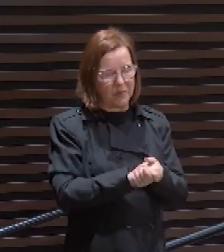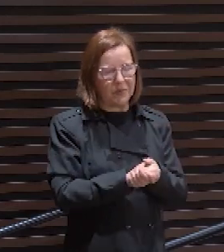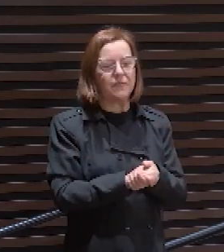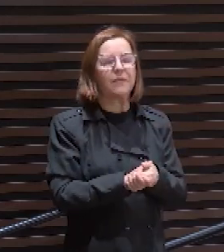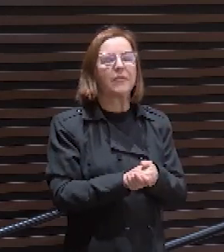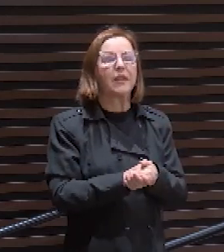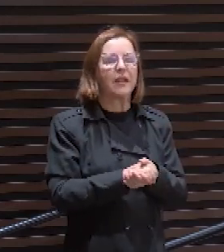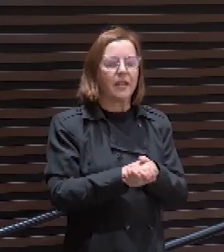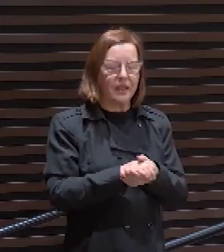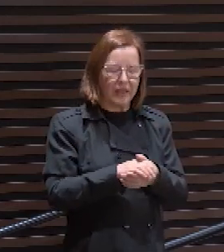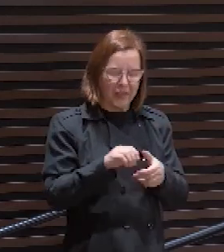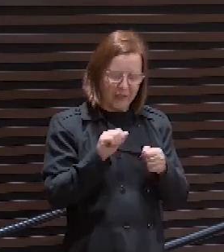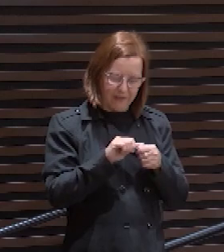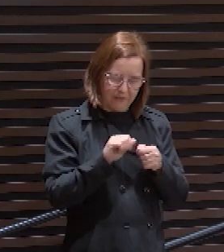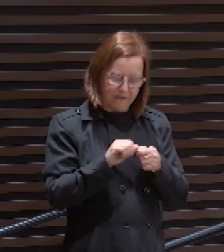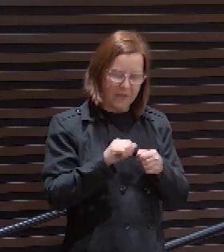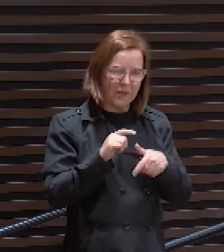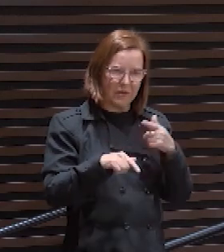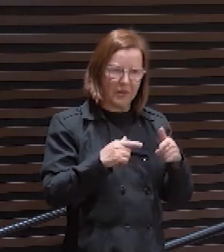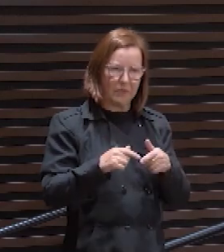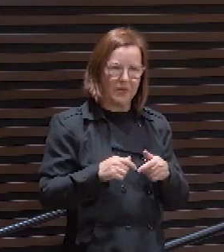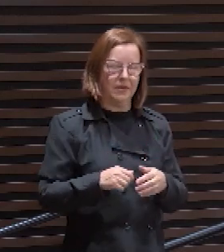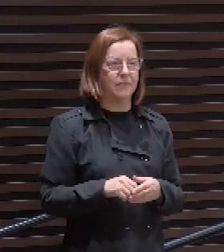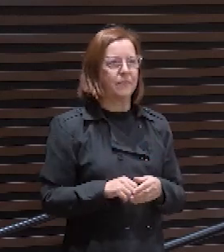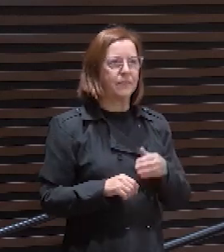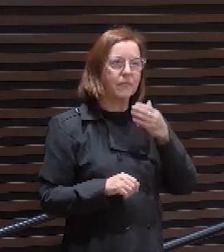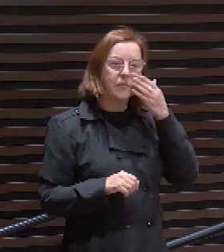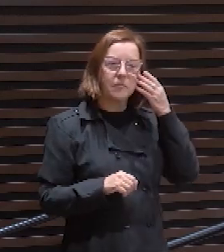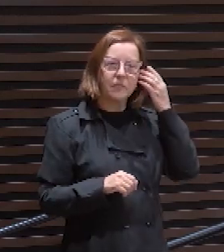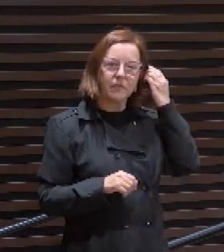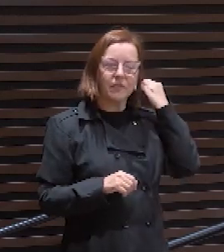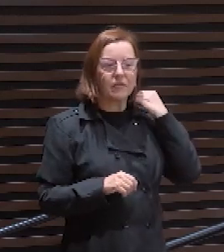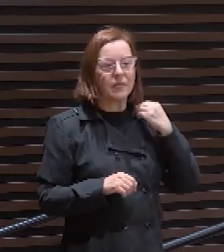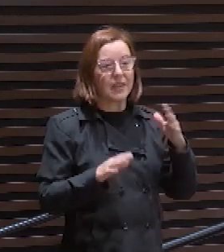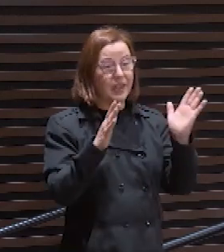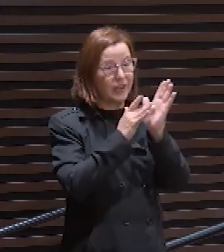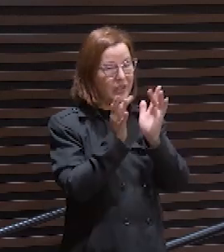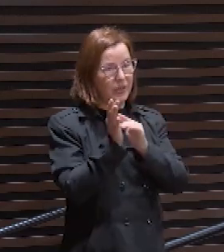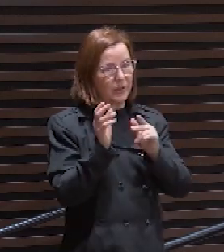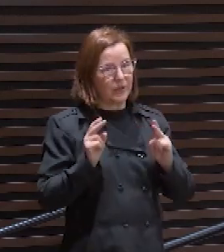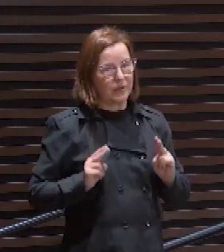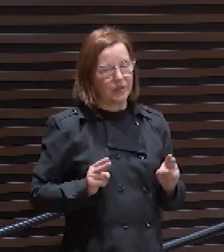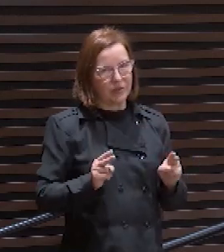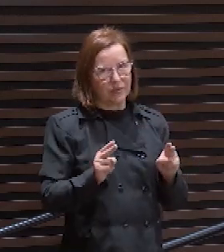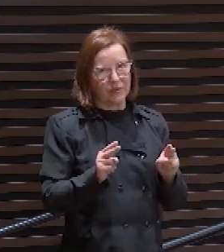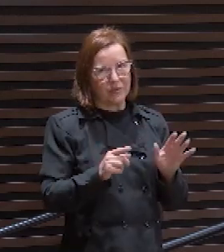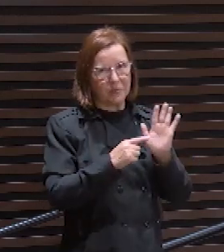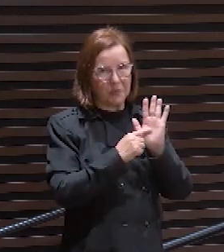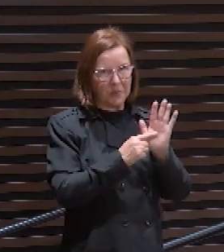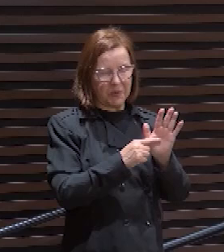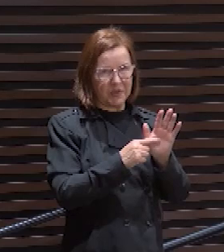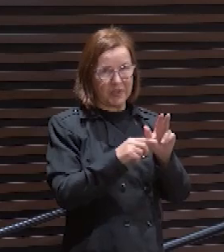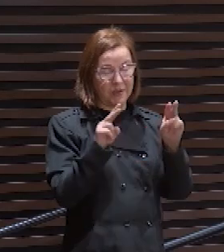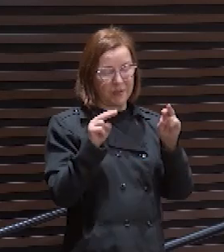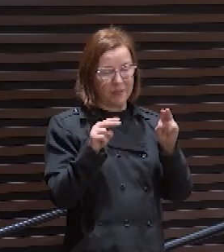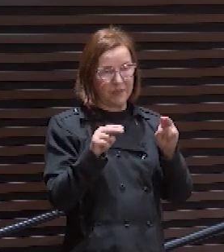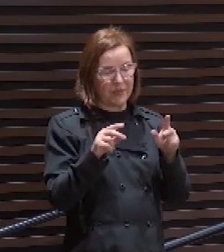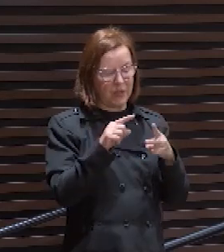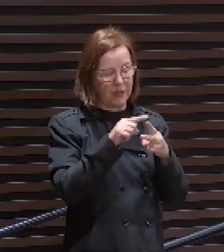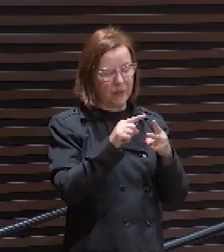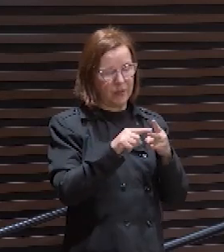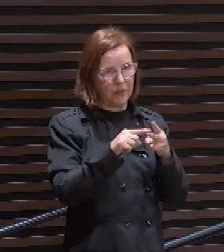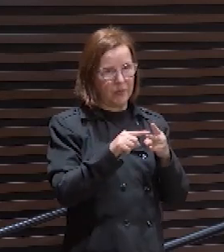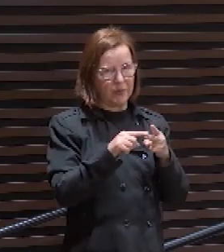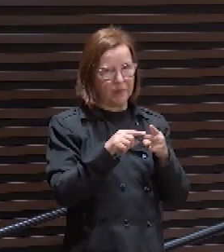isso. E o texto continua. Jesus continua a ilustrar sobre o assunto com duas parábolas: